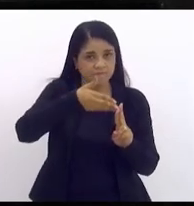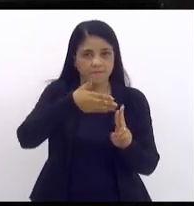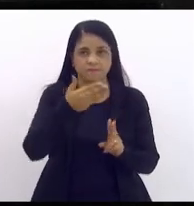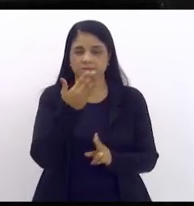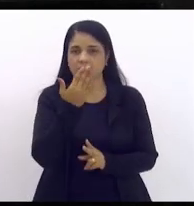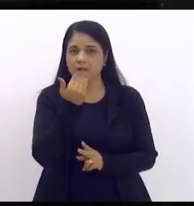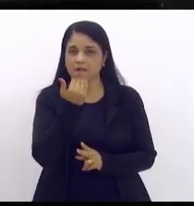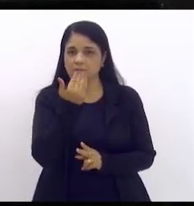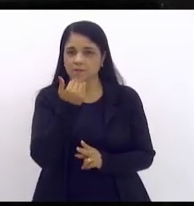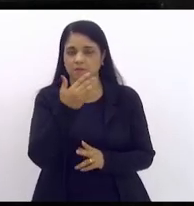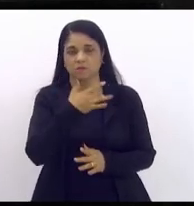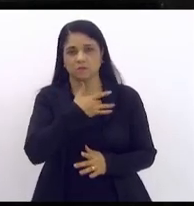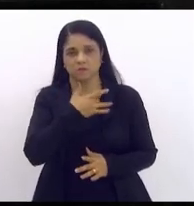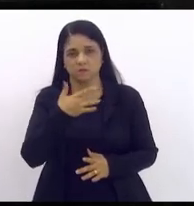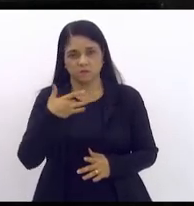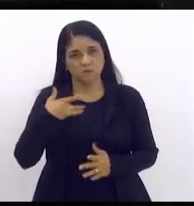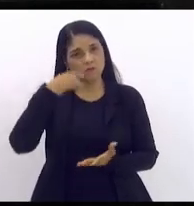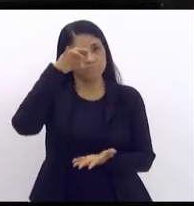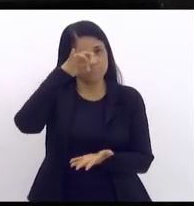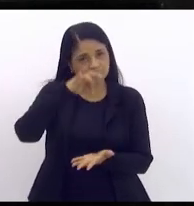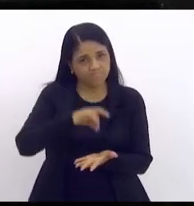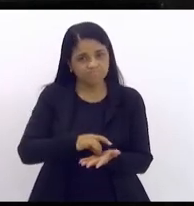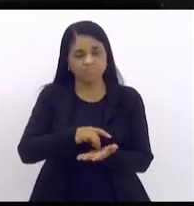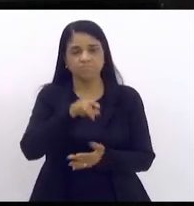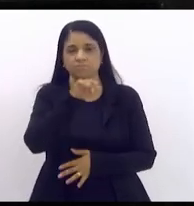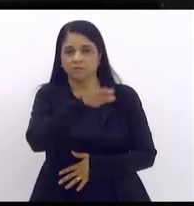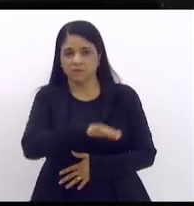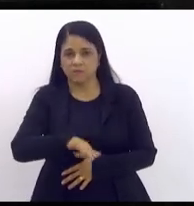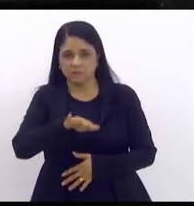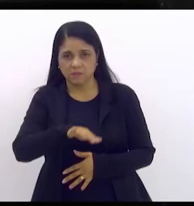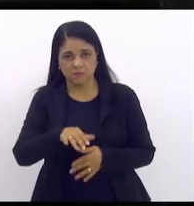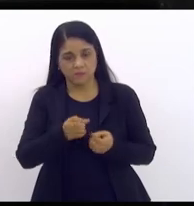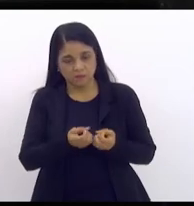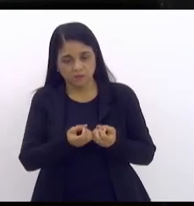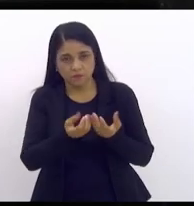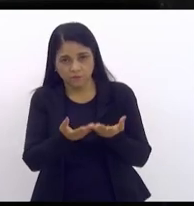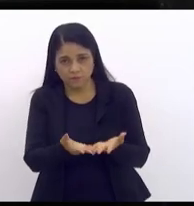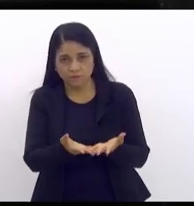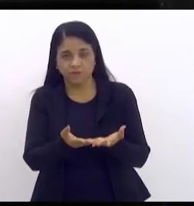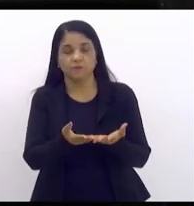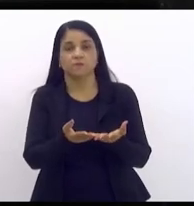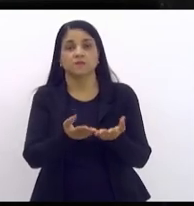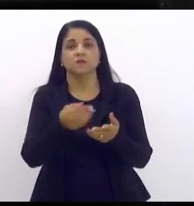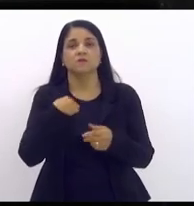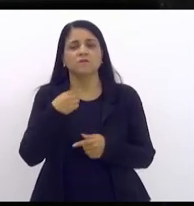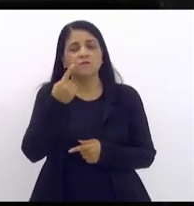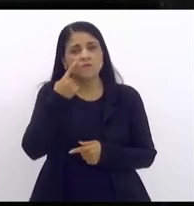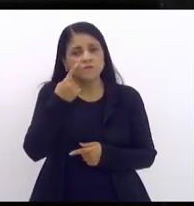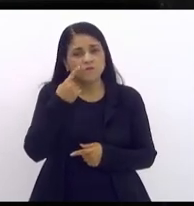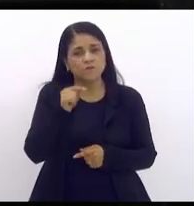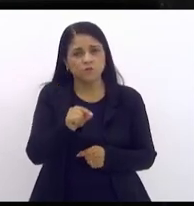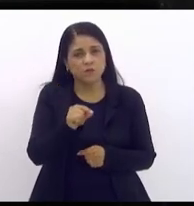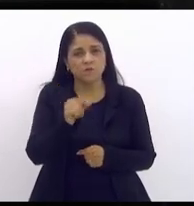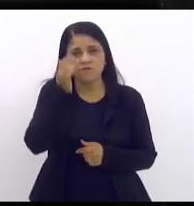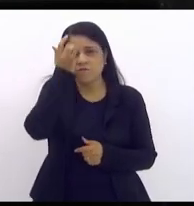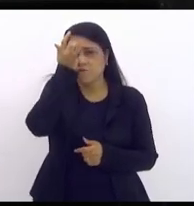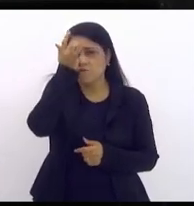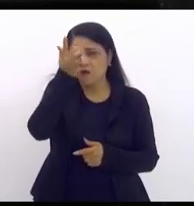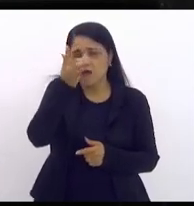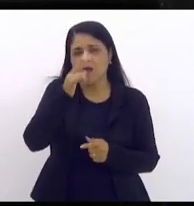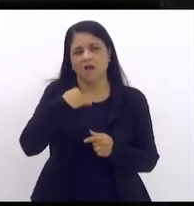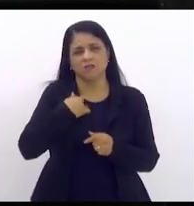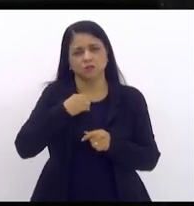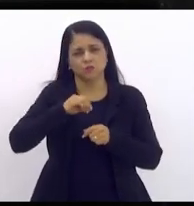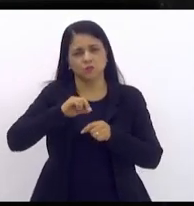alimentação saudável e de verdade para as nossas crianças, e o que lá vimos pode ser facilmente